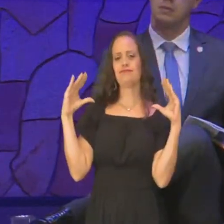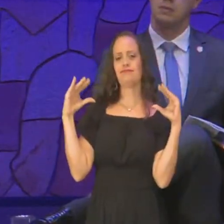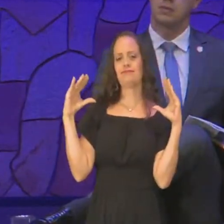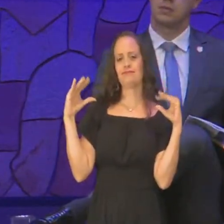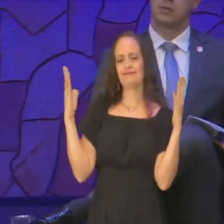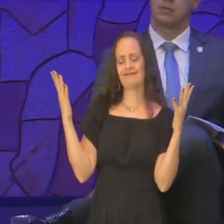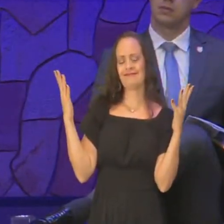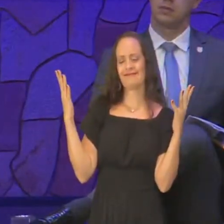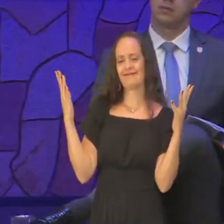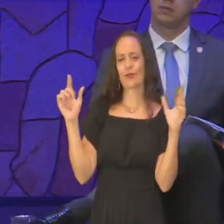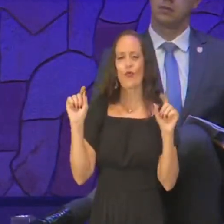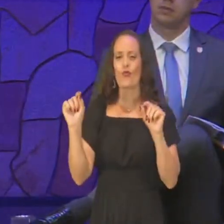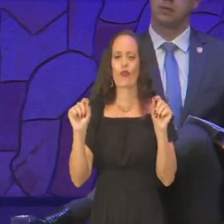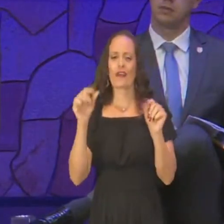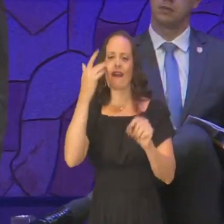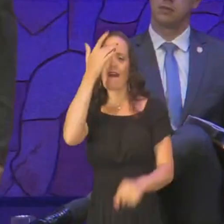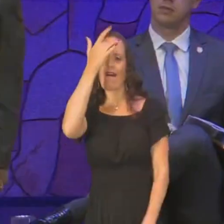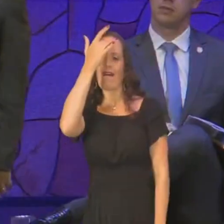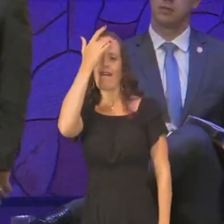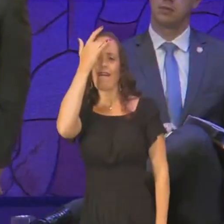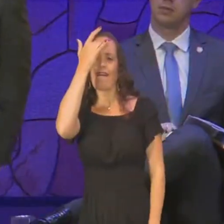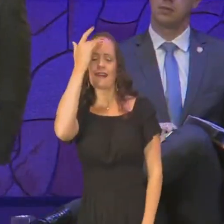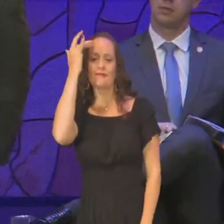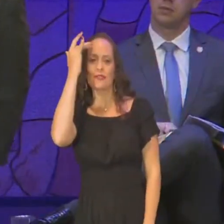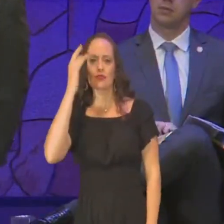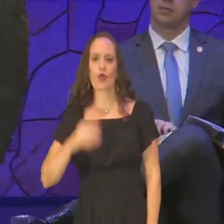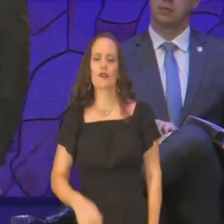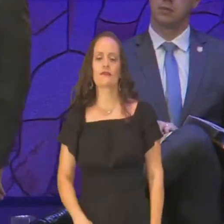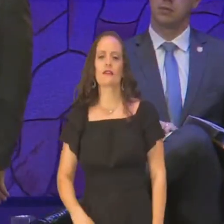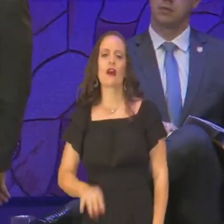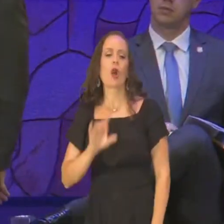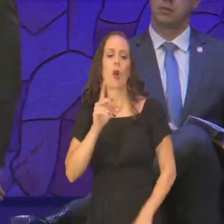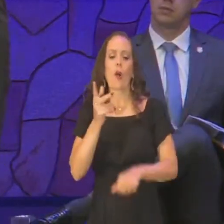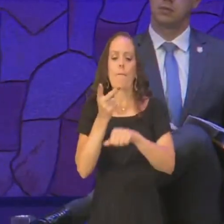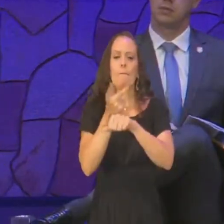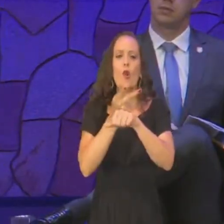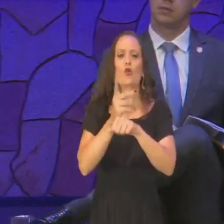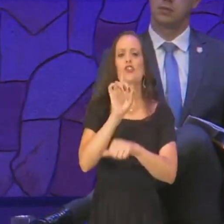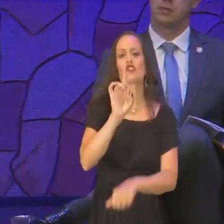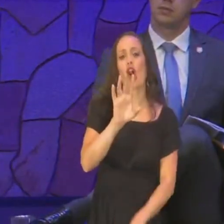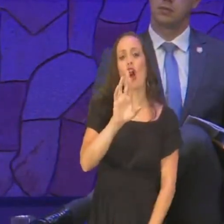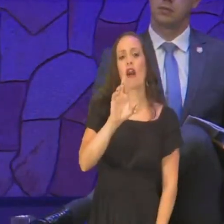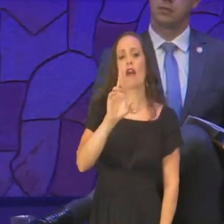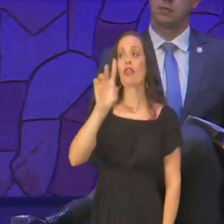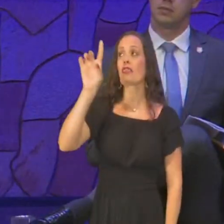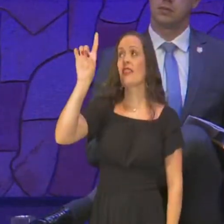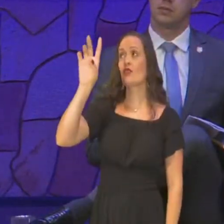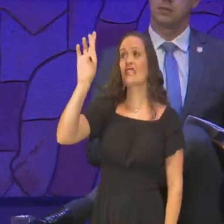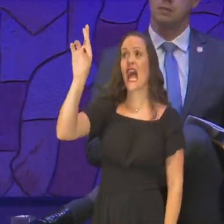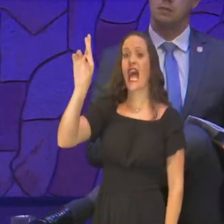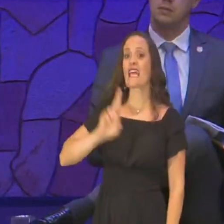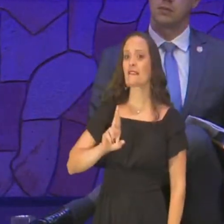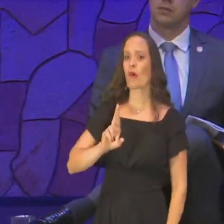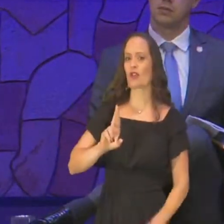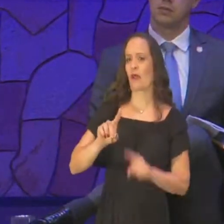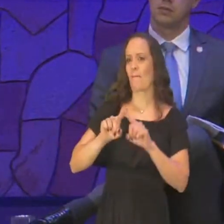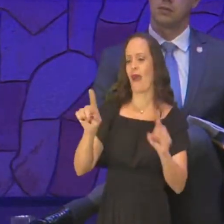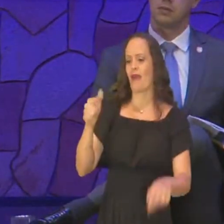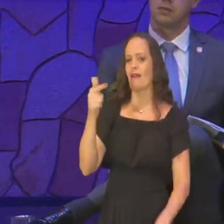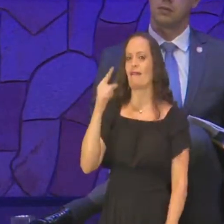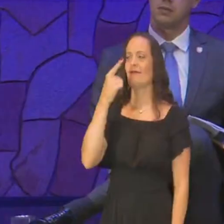em que muitos estão buscando o Deus da resposta, mas não querem o Deus da